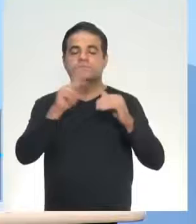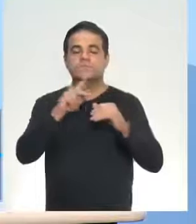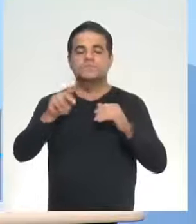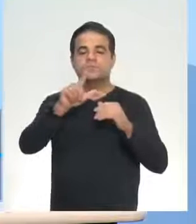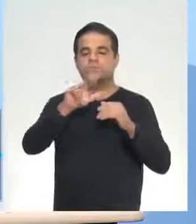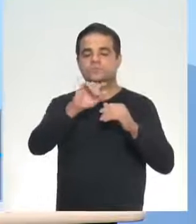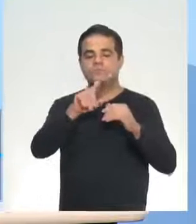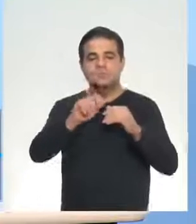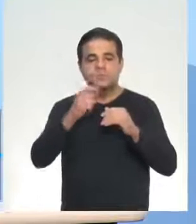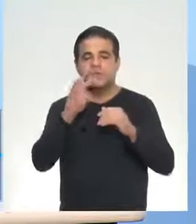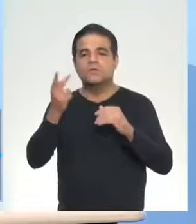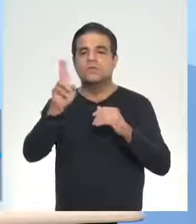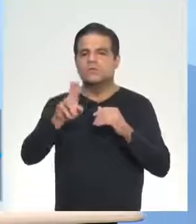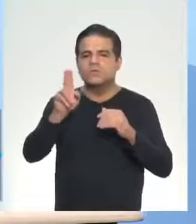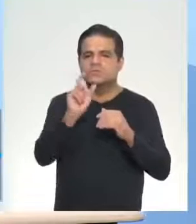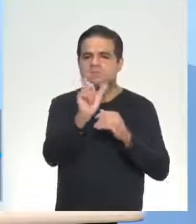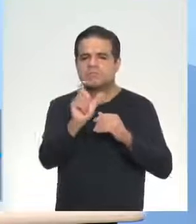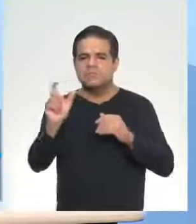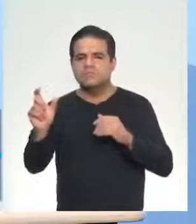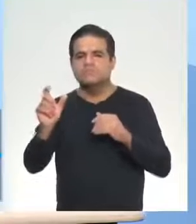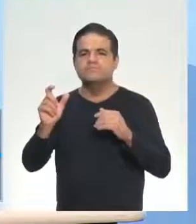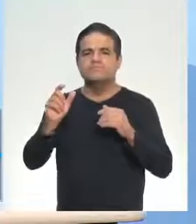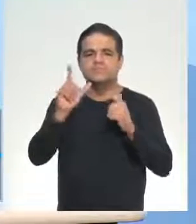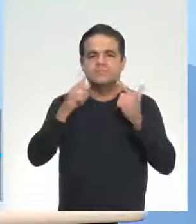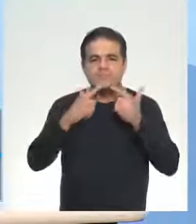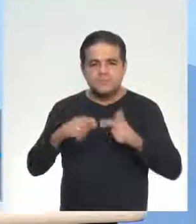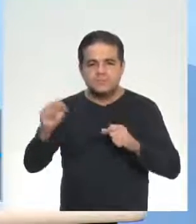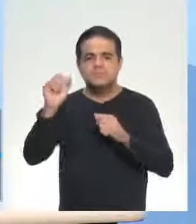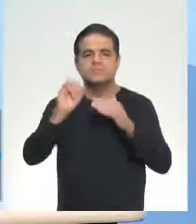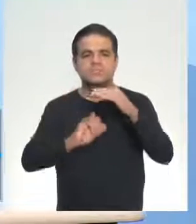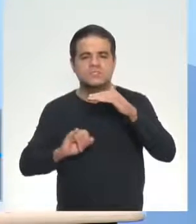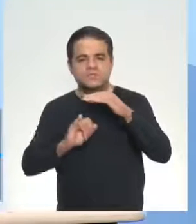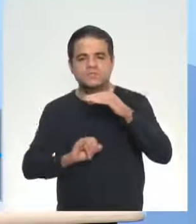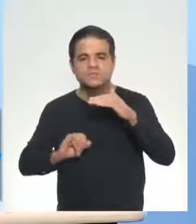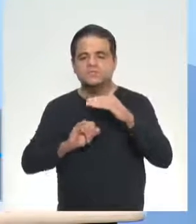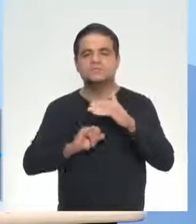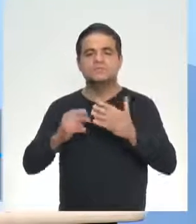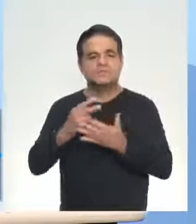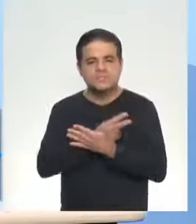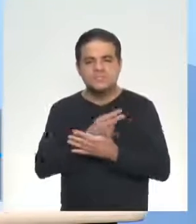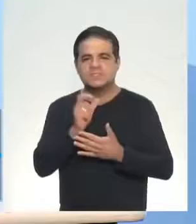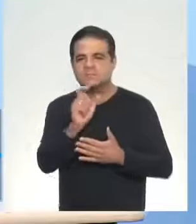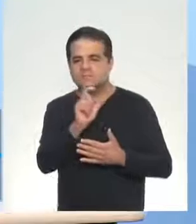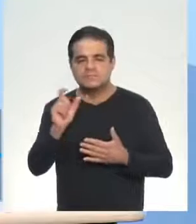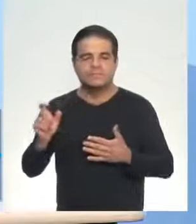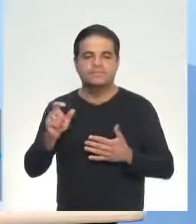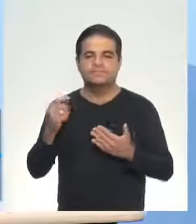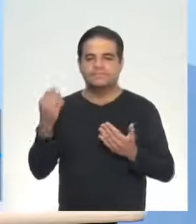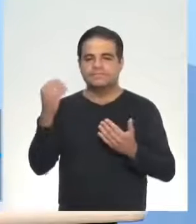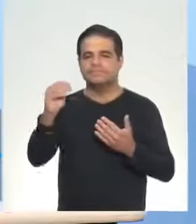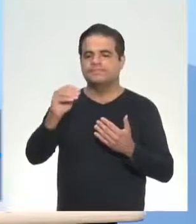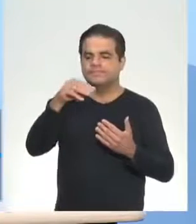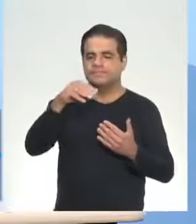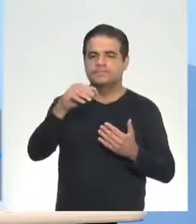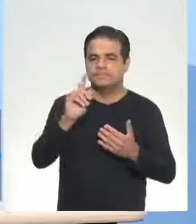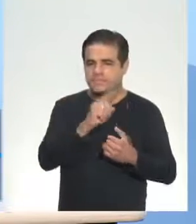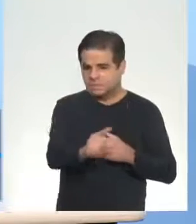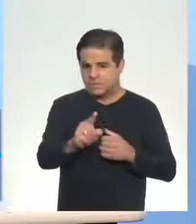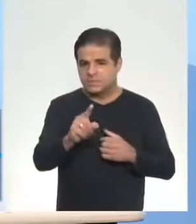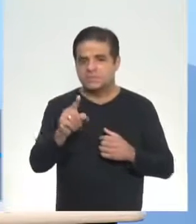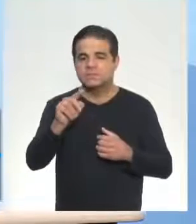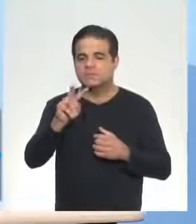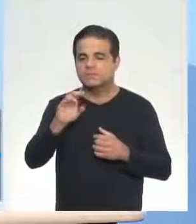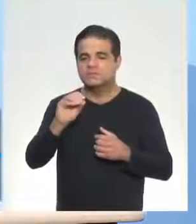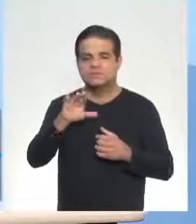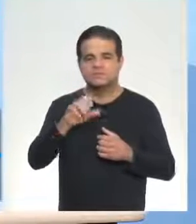colocou, usam-se gírias, linguagem informal, erros de ortografia. A Melissa, da Promárcia, colocou, vocês,